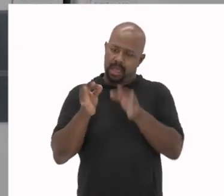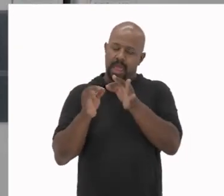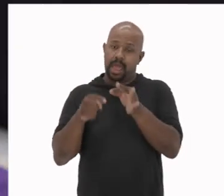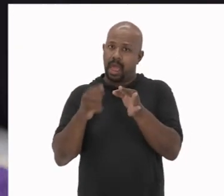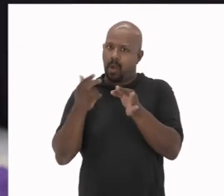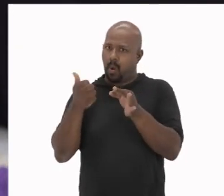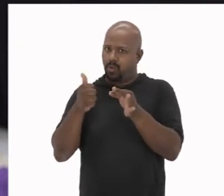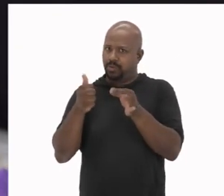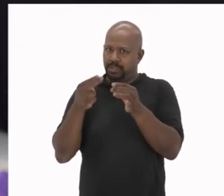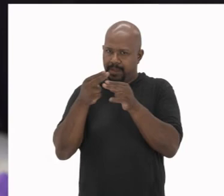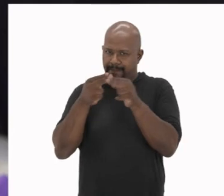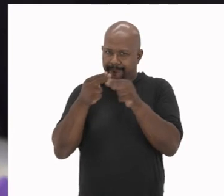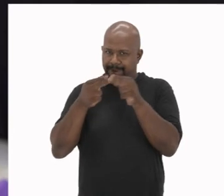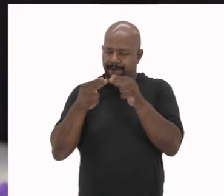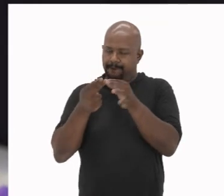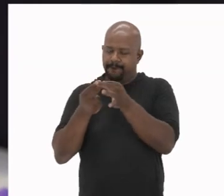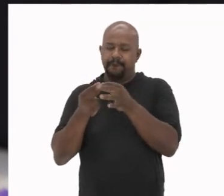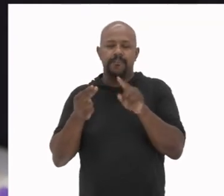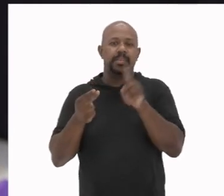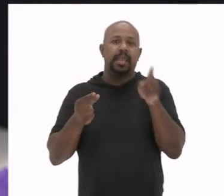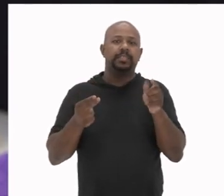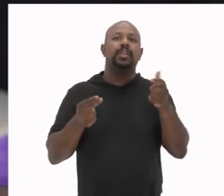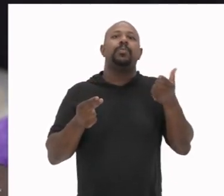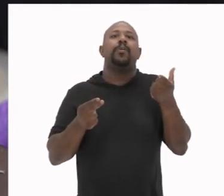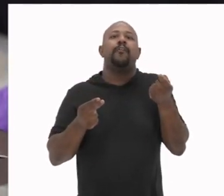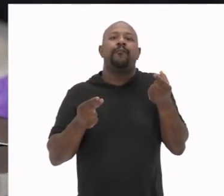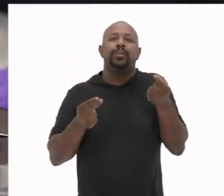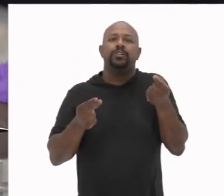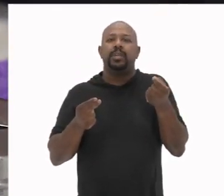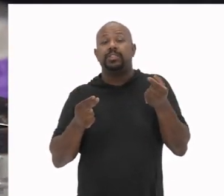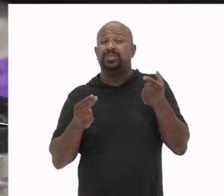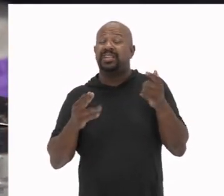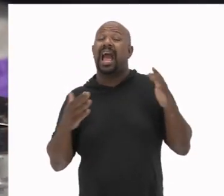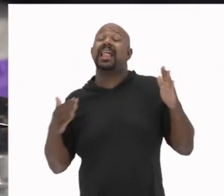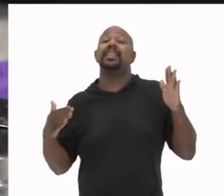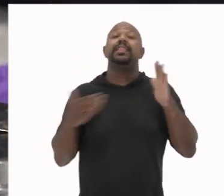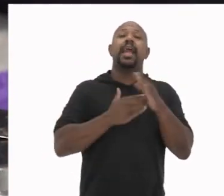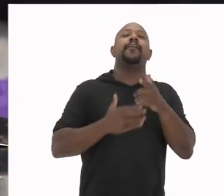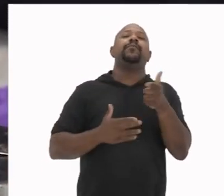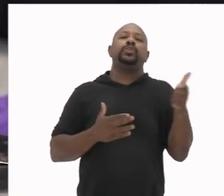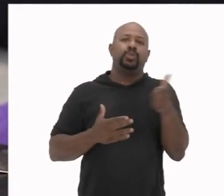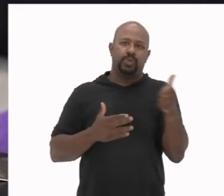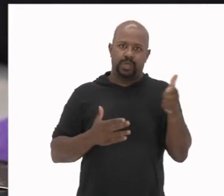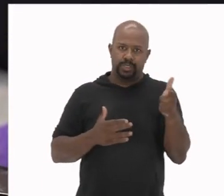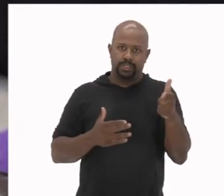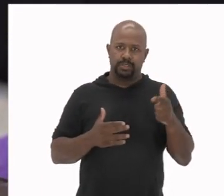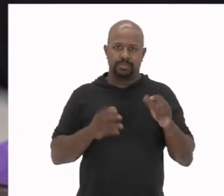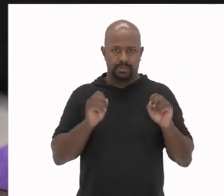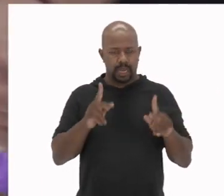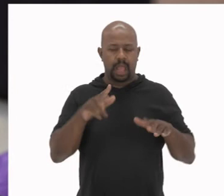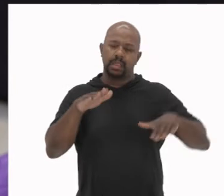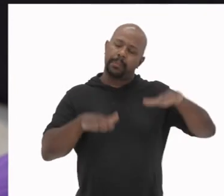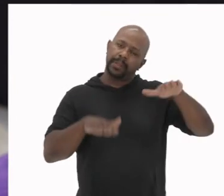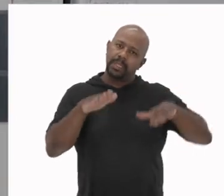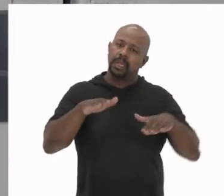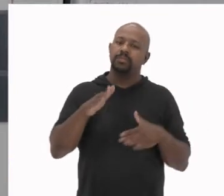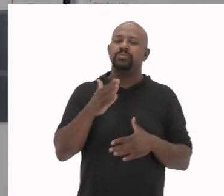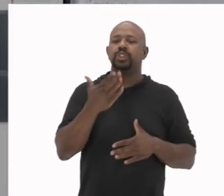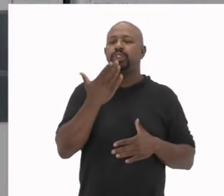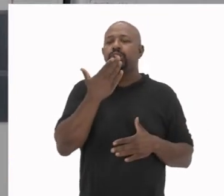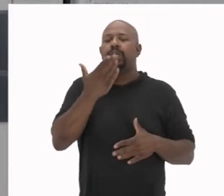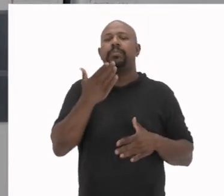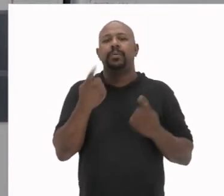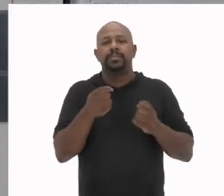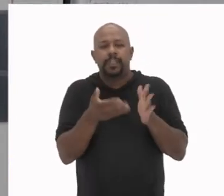11, inclusive essa aqui é 11. Mostra. E essa aqui é número 20, mas a gente usa até o número 22. Devolve a mesa.